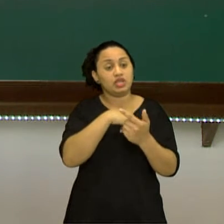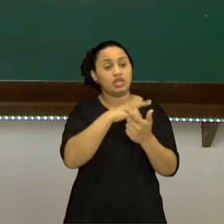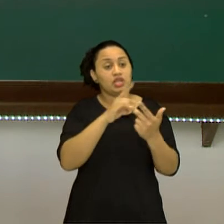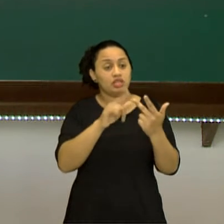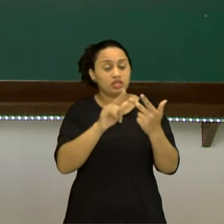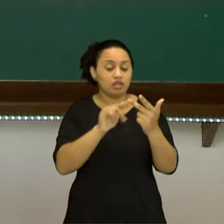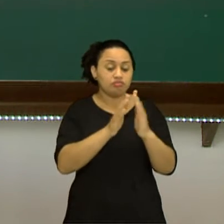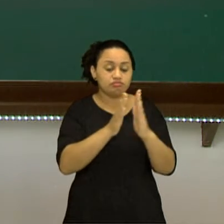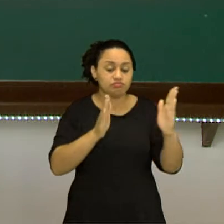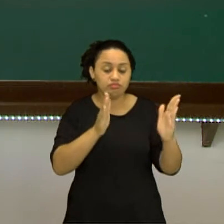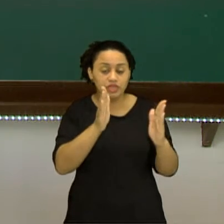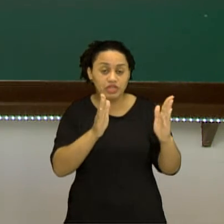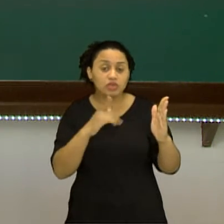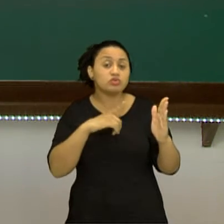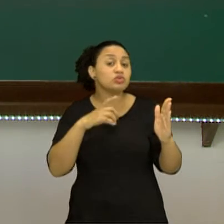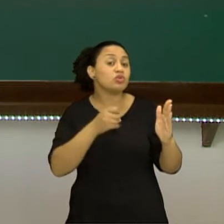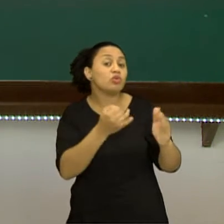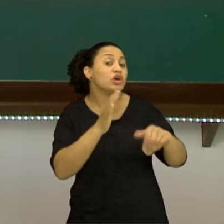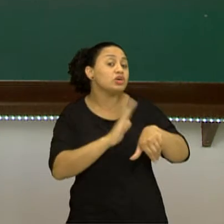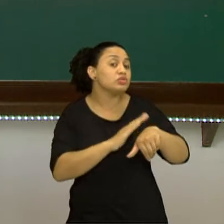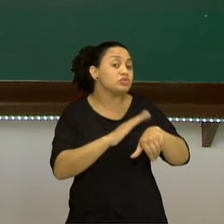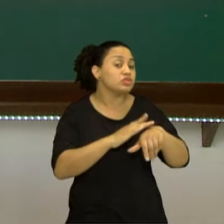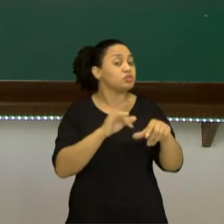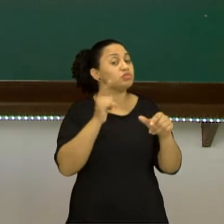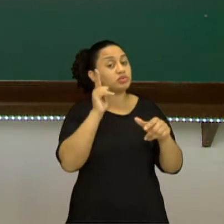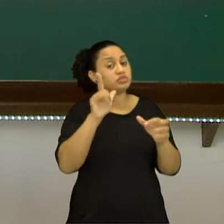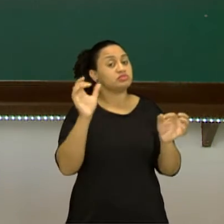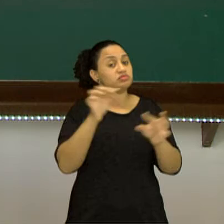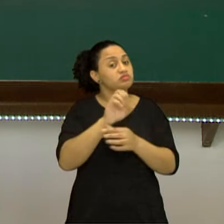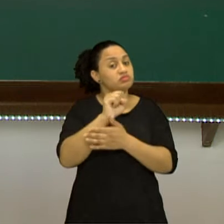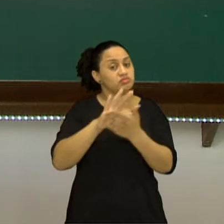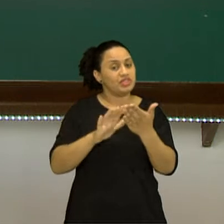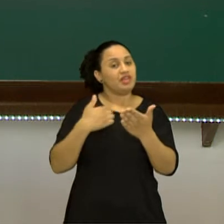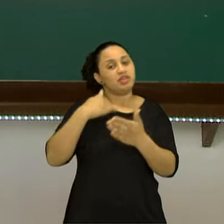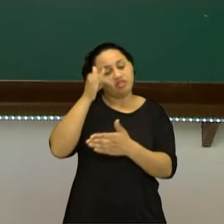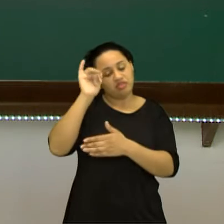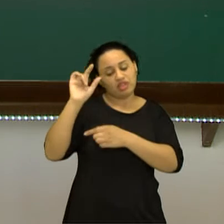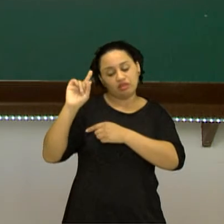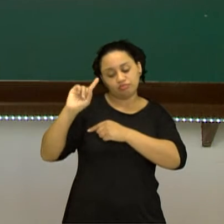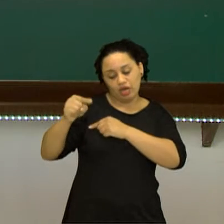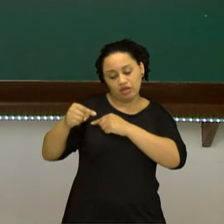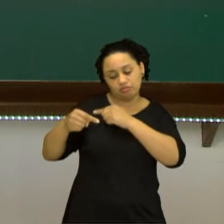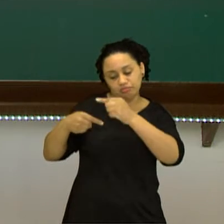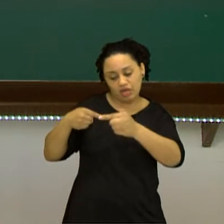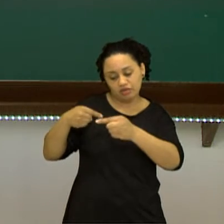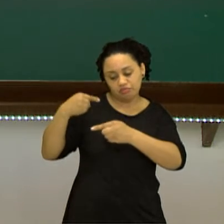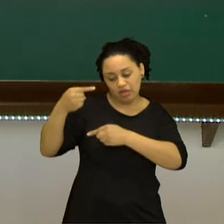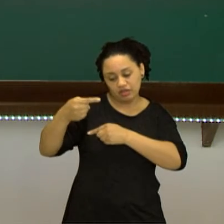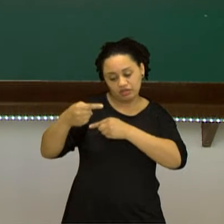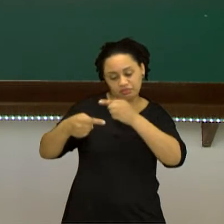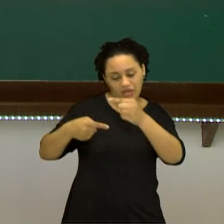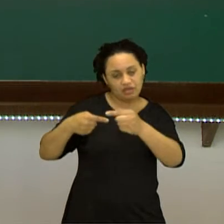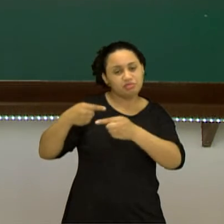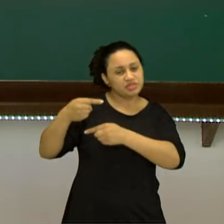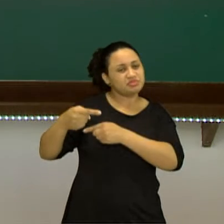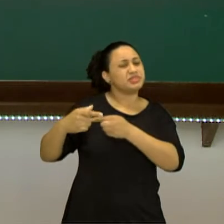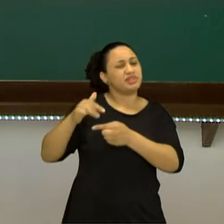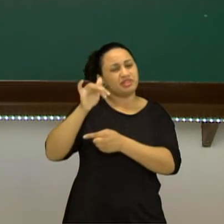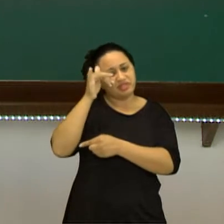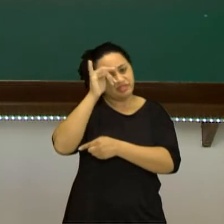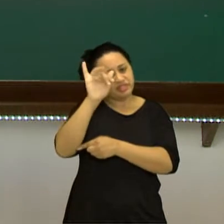defina os prazos, né, para que a gente conclua a tarefa. Vamos evitar a procrastinação, né, essa ideia de adiar para